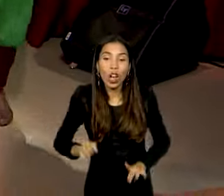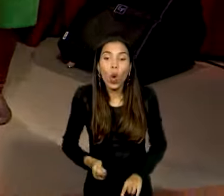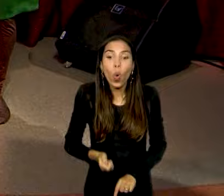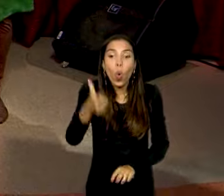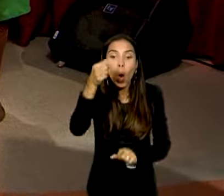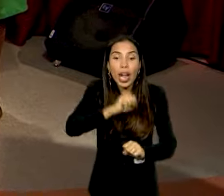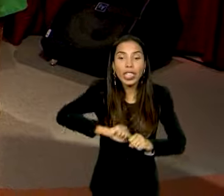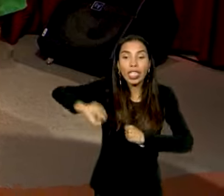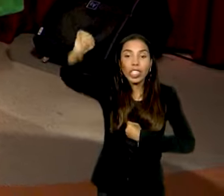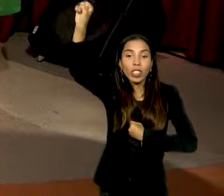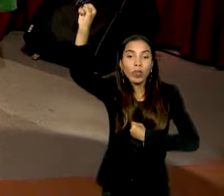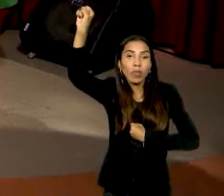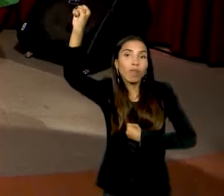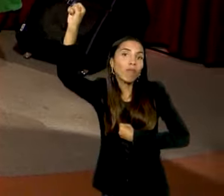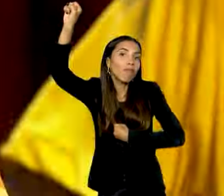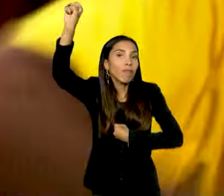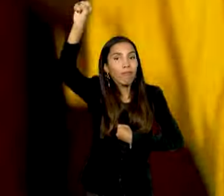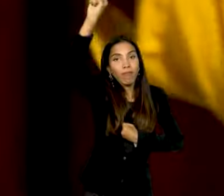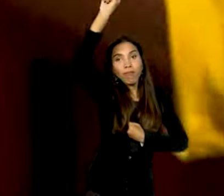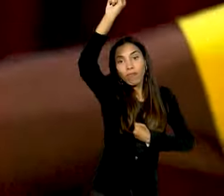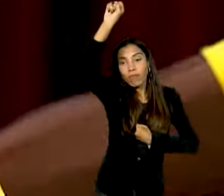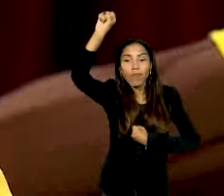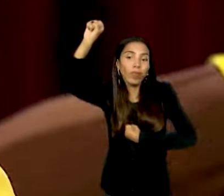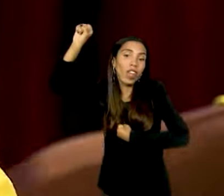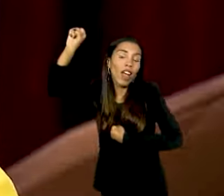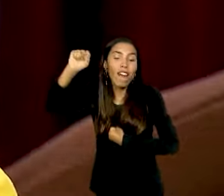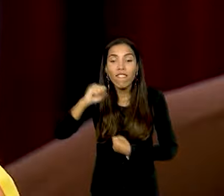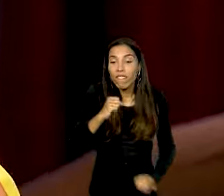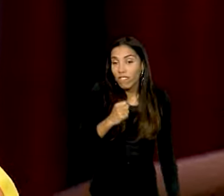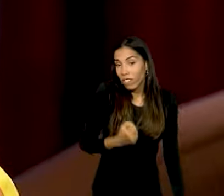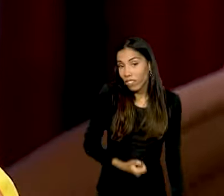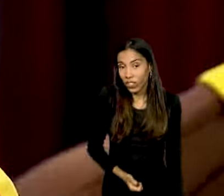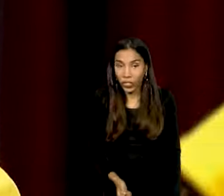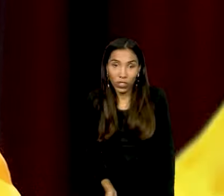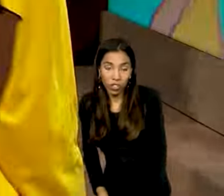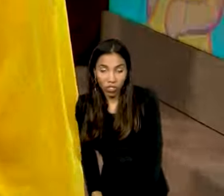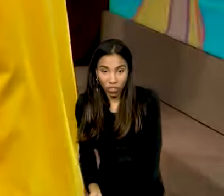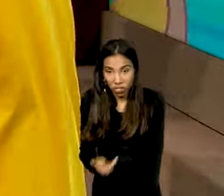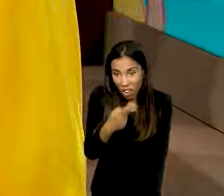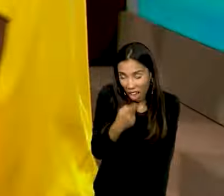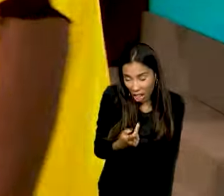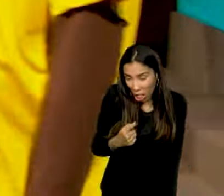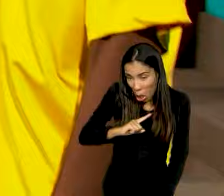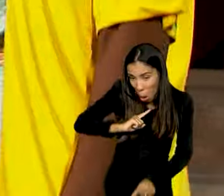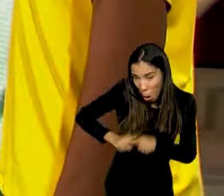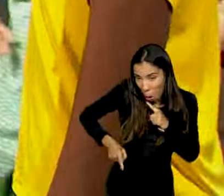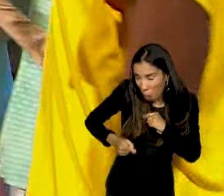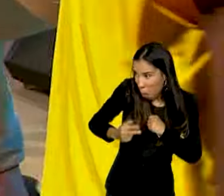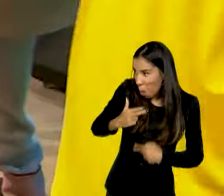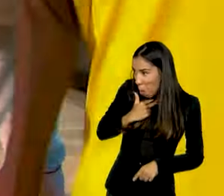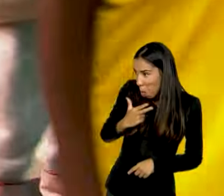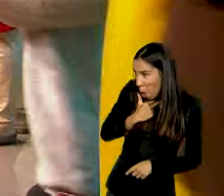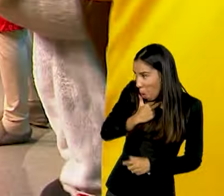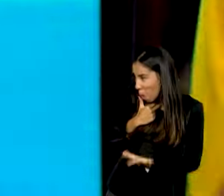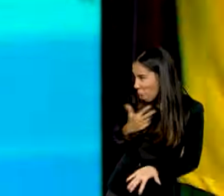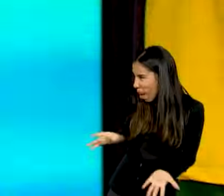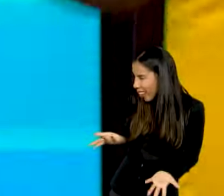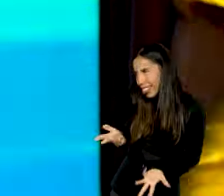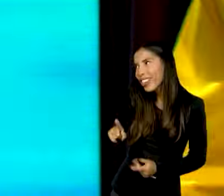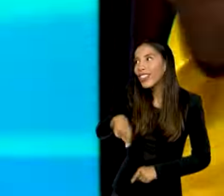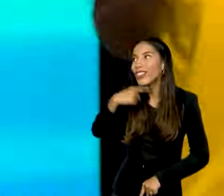quase super-heróis. Quem disse que não podemos? Nunca duvide de